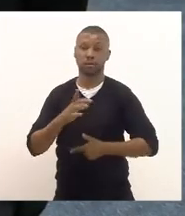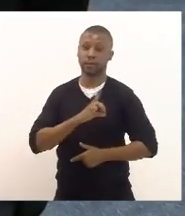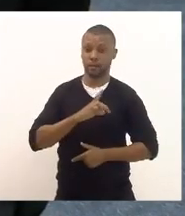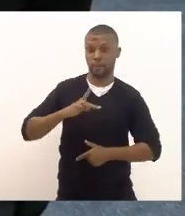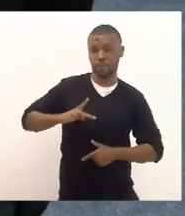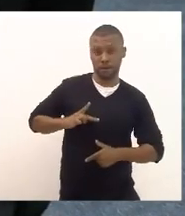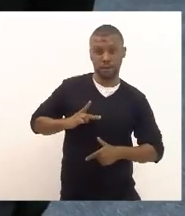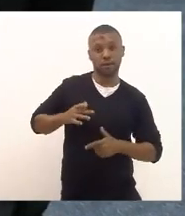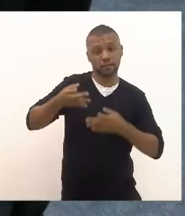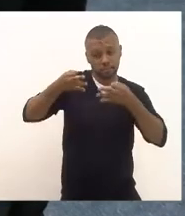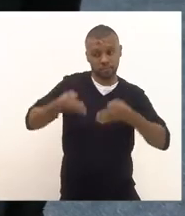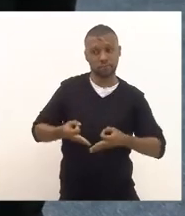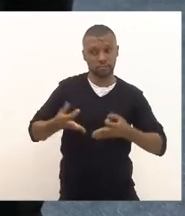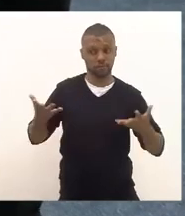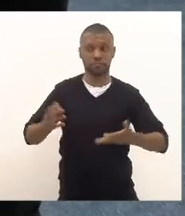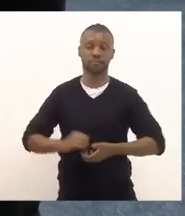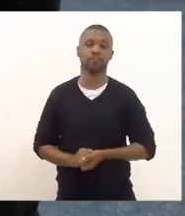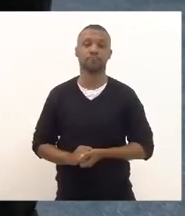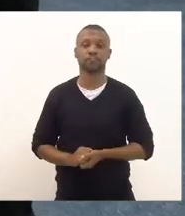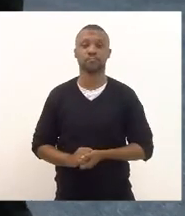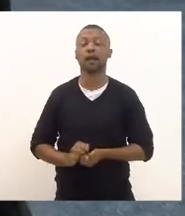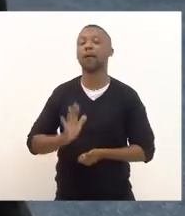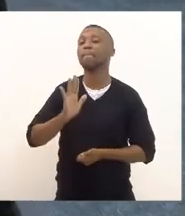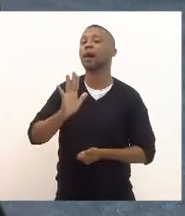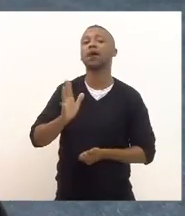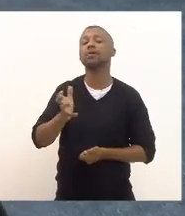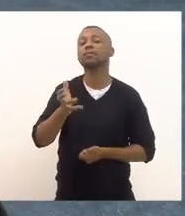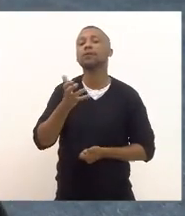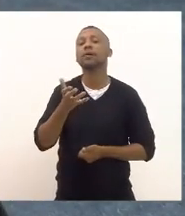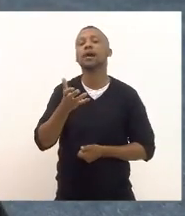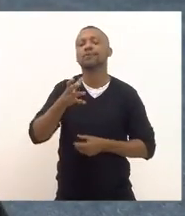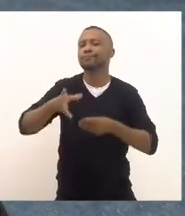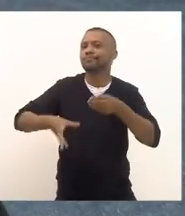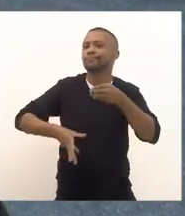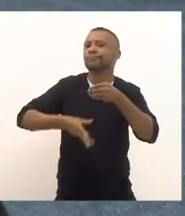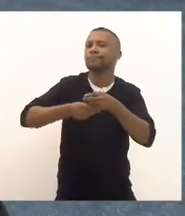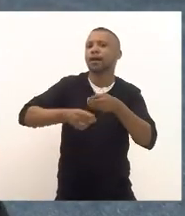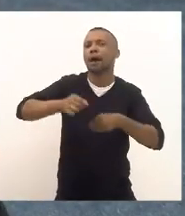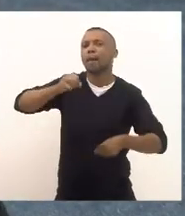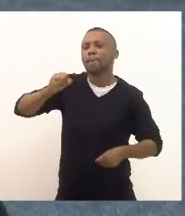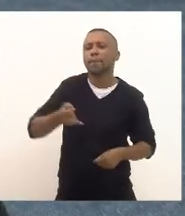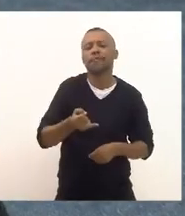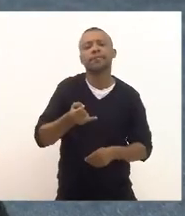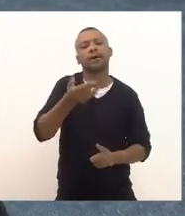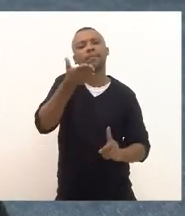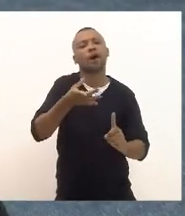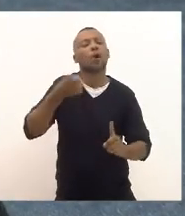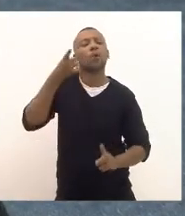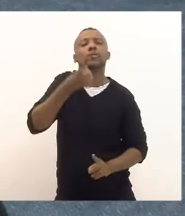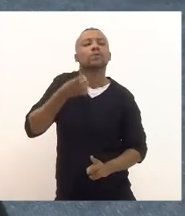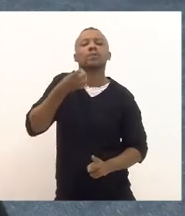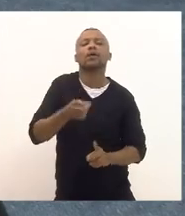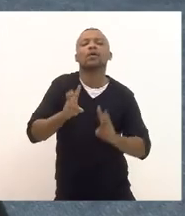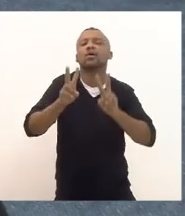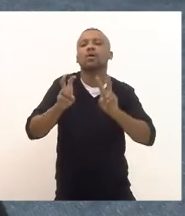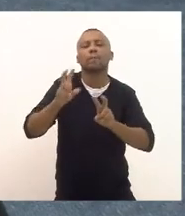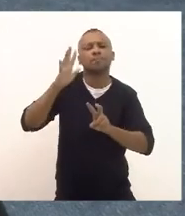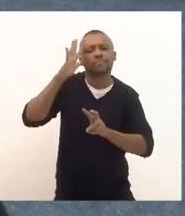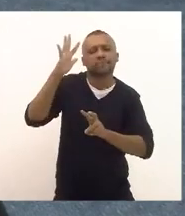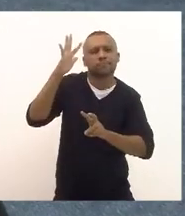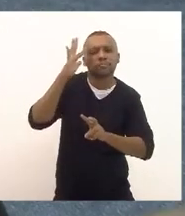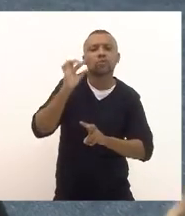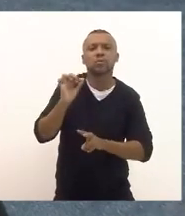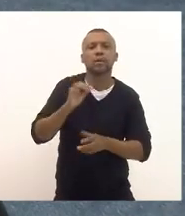Defensoria enfim mas eu quero fazer essa parte a vossa excelência também na linha é do